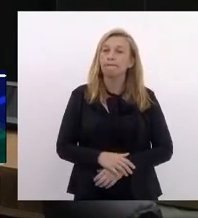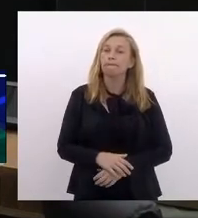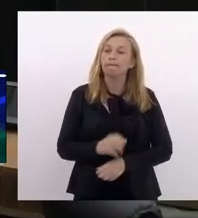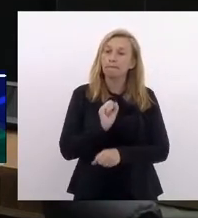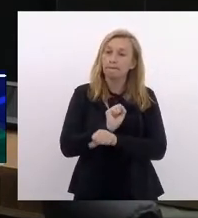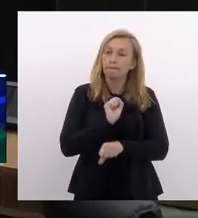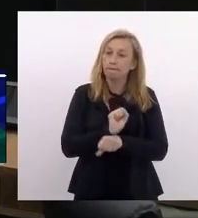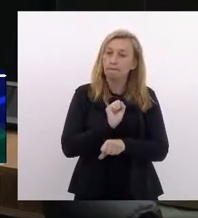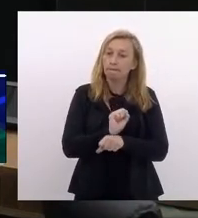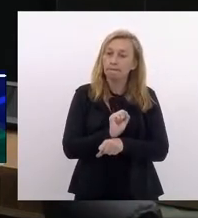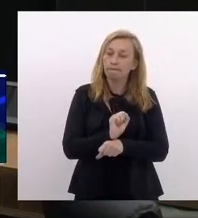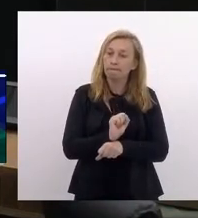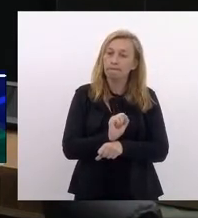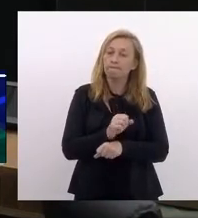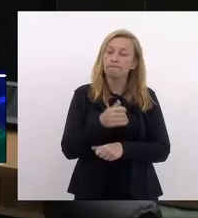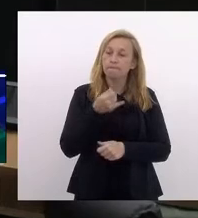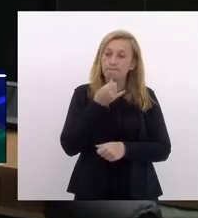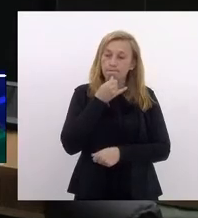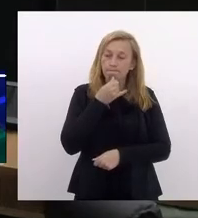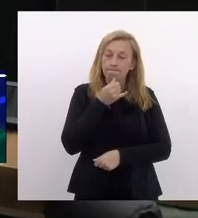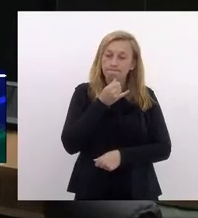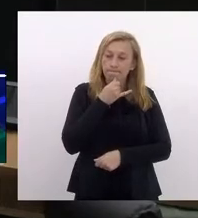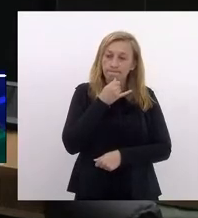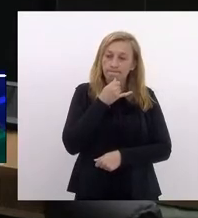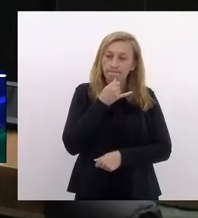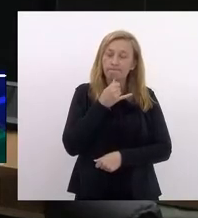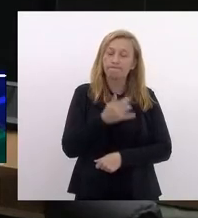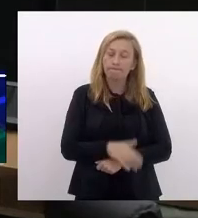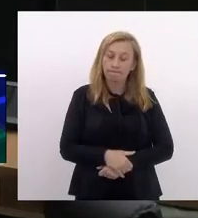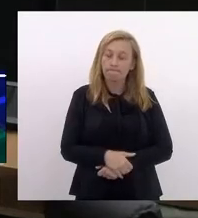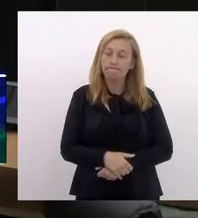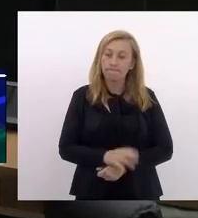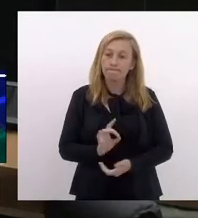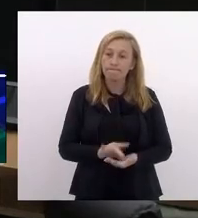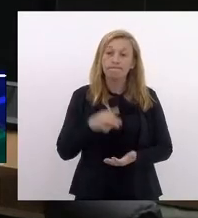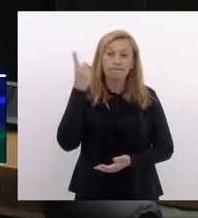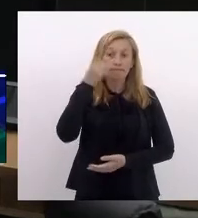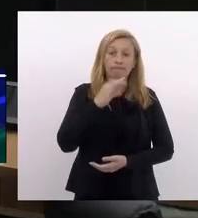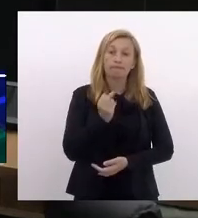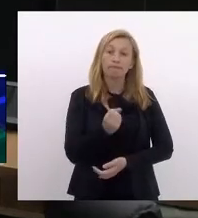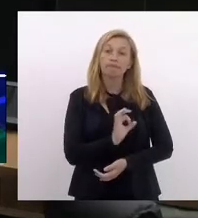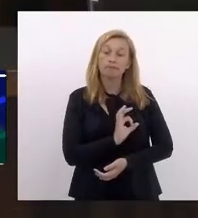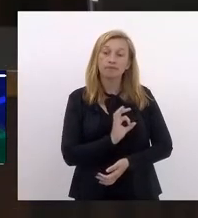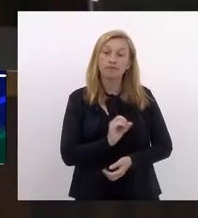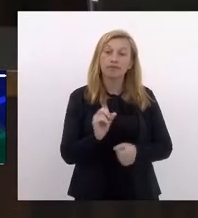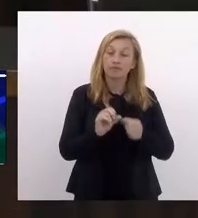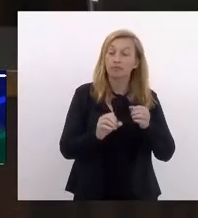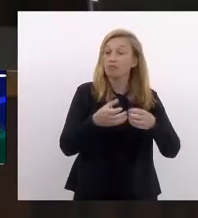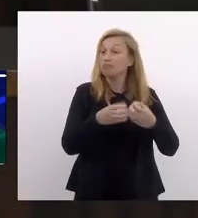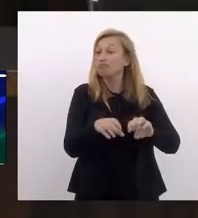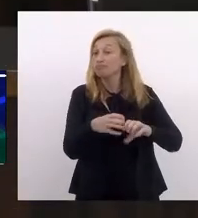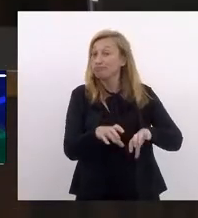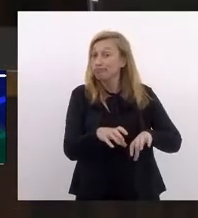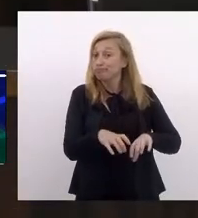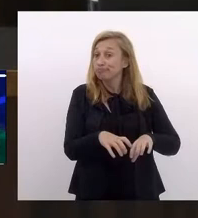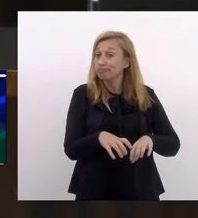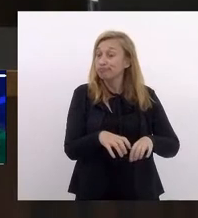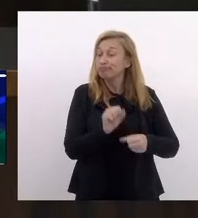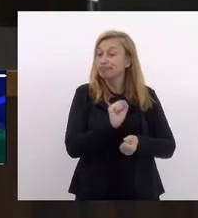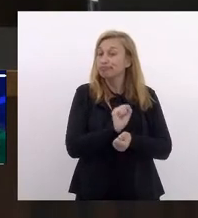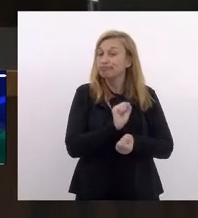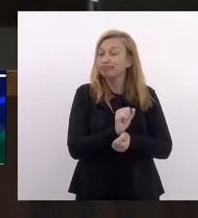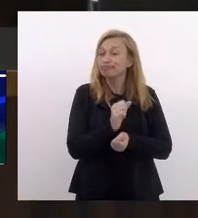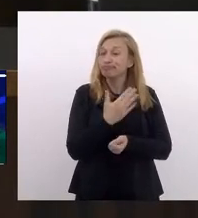esperado com angústia, porque é angústia, né, deputada Marta Rocha, prestar o concurso e